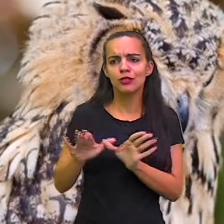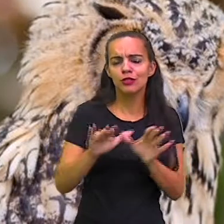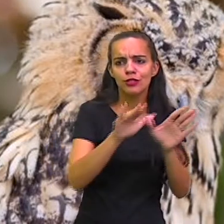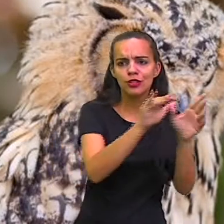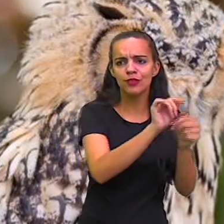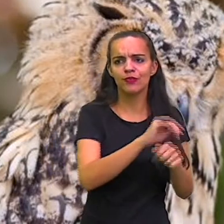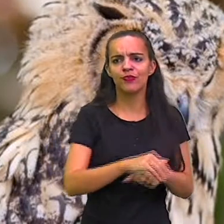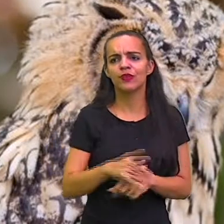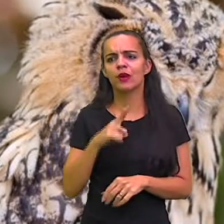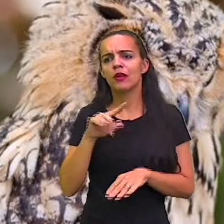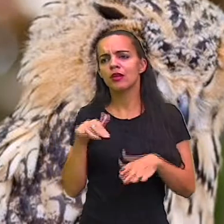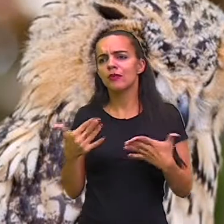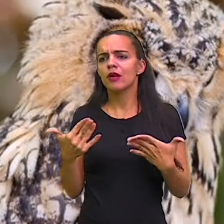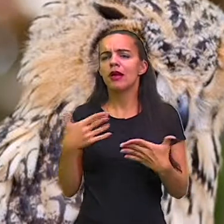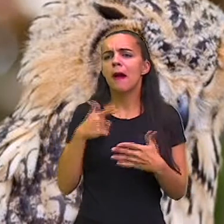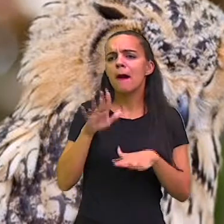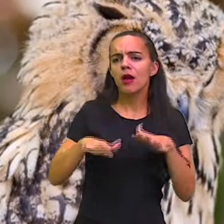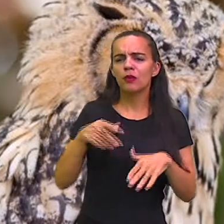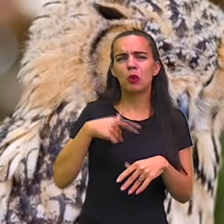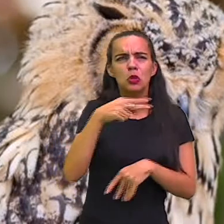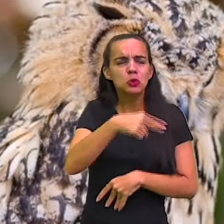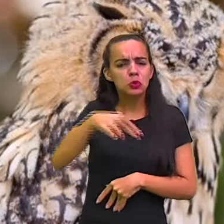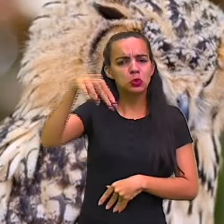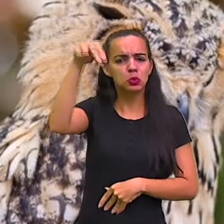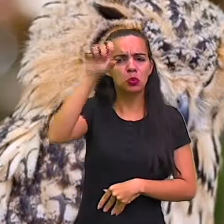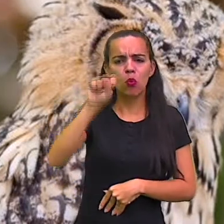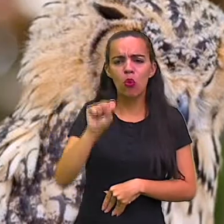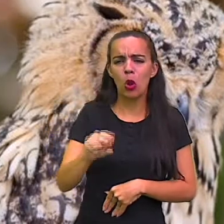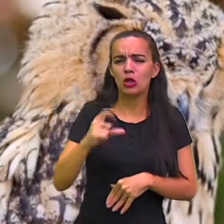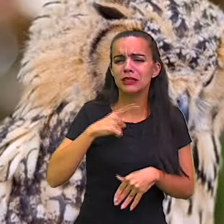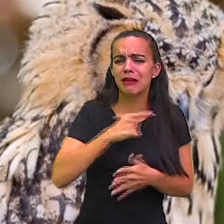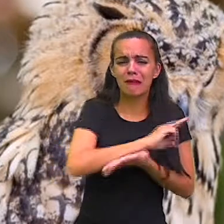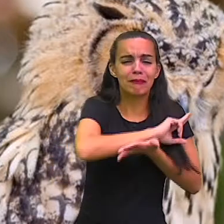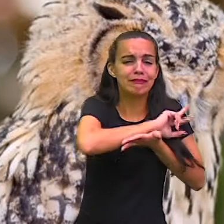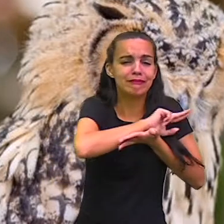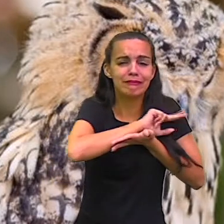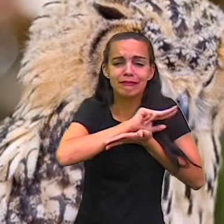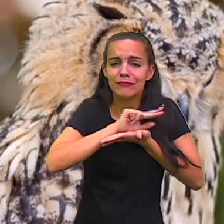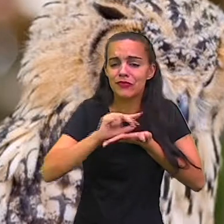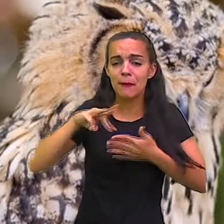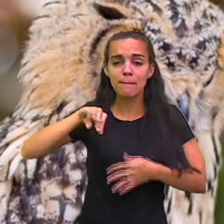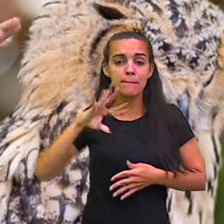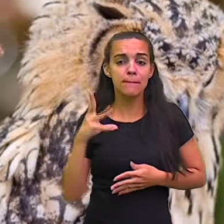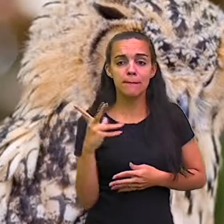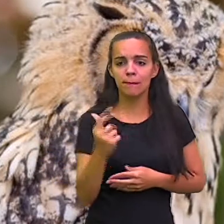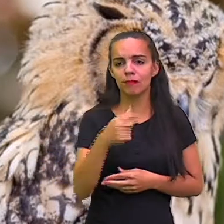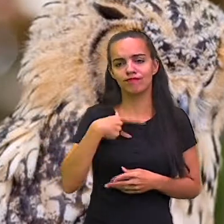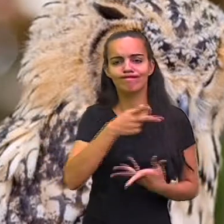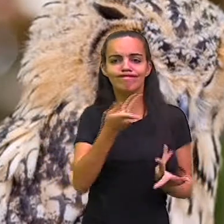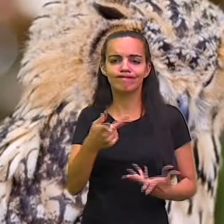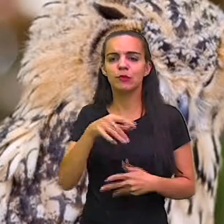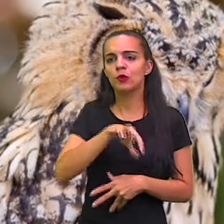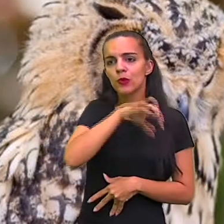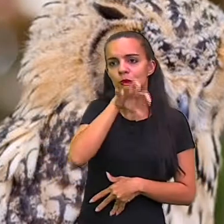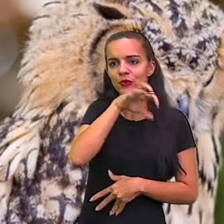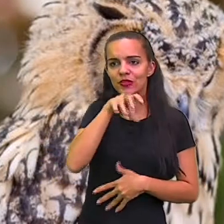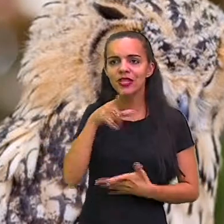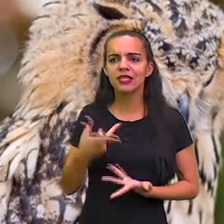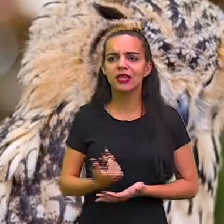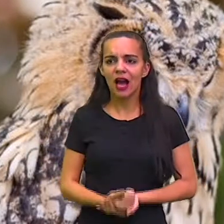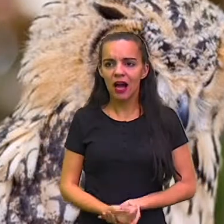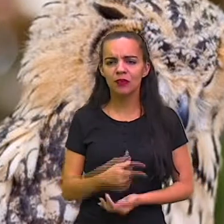biomas beijo Polo Norte até o Polo Sul em florestas montanhas desertos